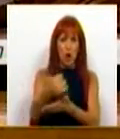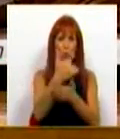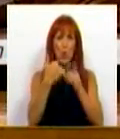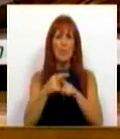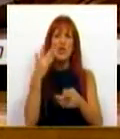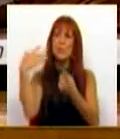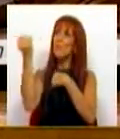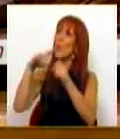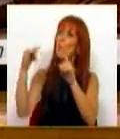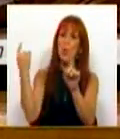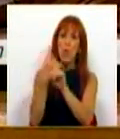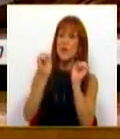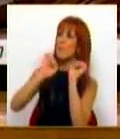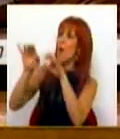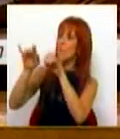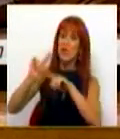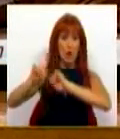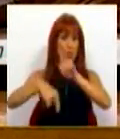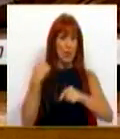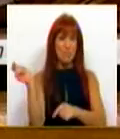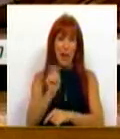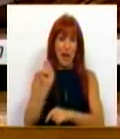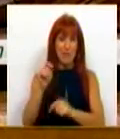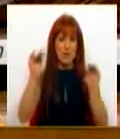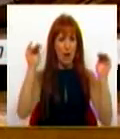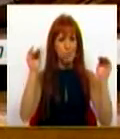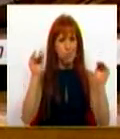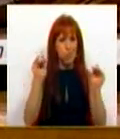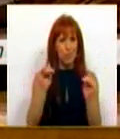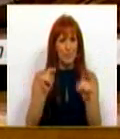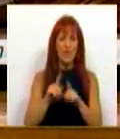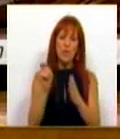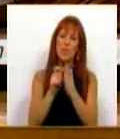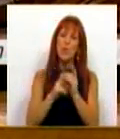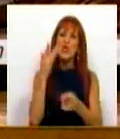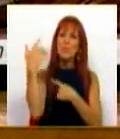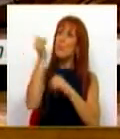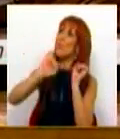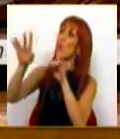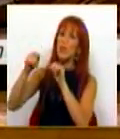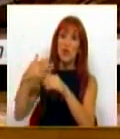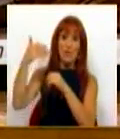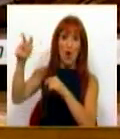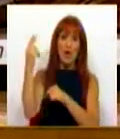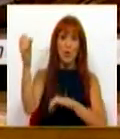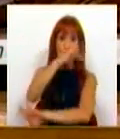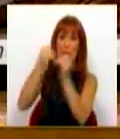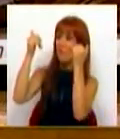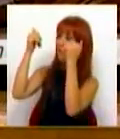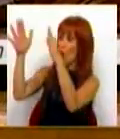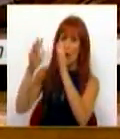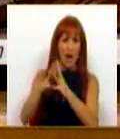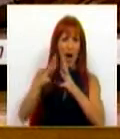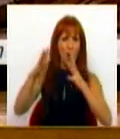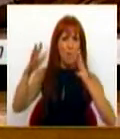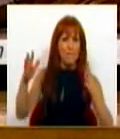das exportações de bens. Depois de vários meses a cair, o indicador das exportações para fora da União Europeia